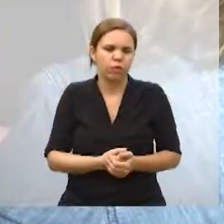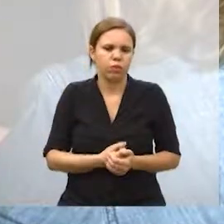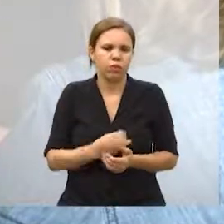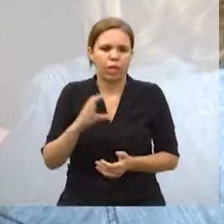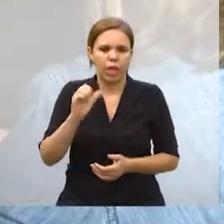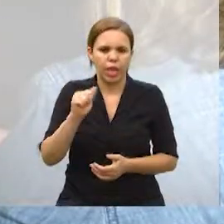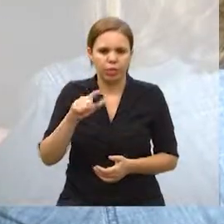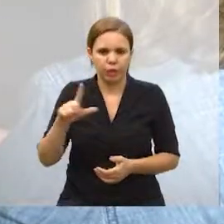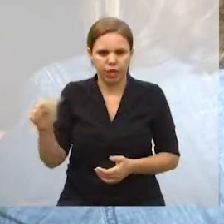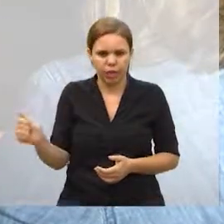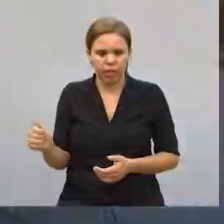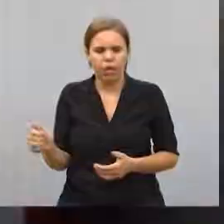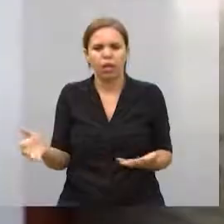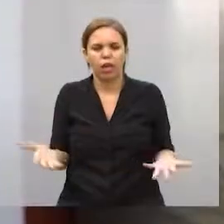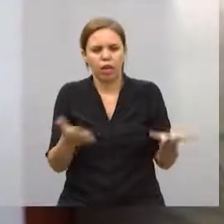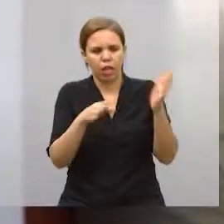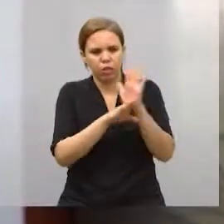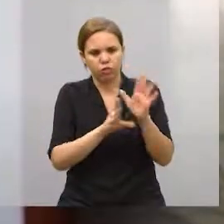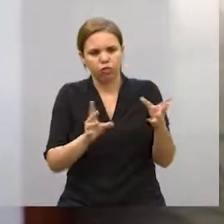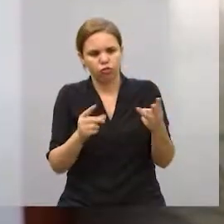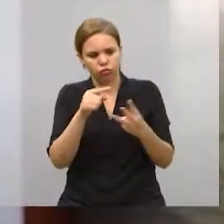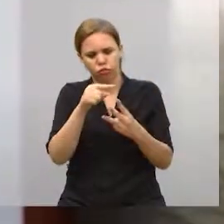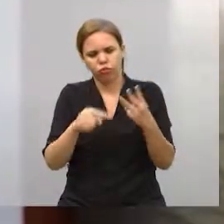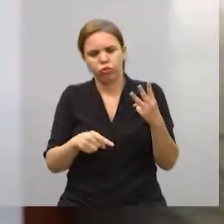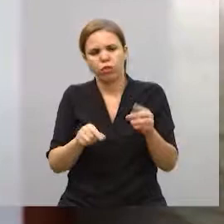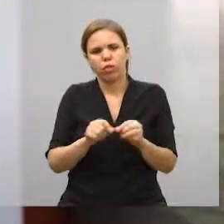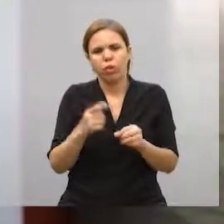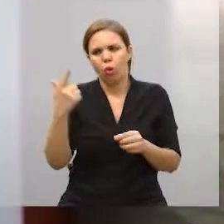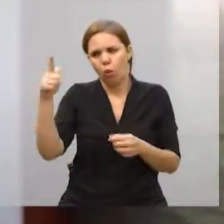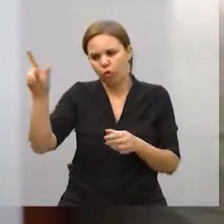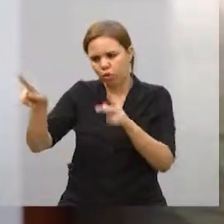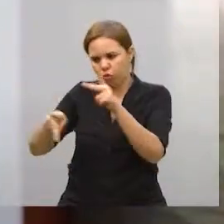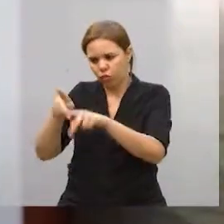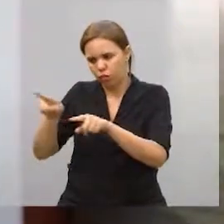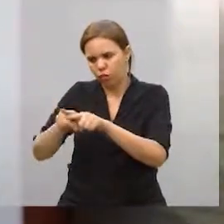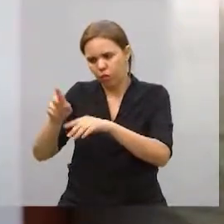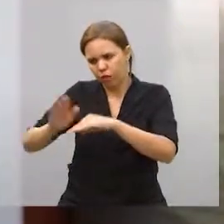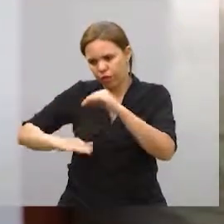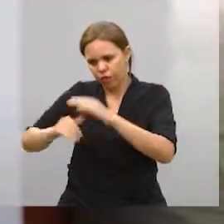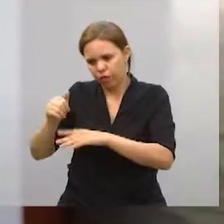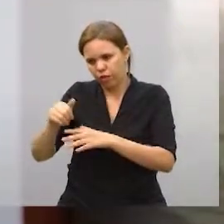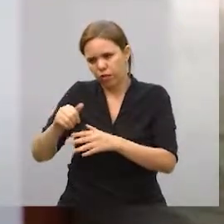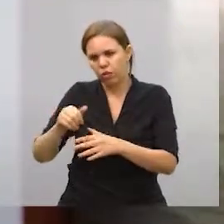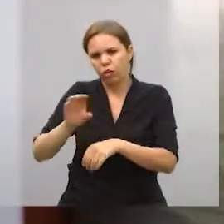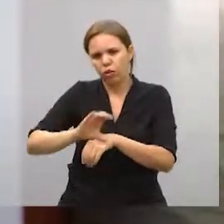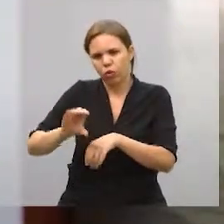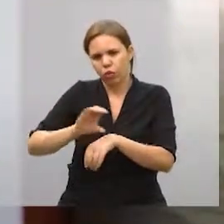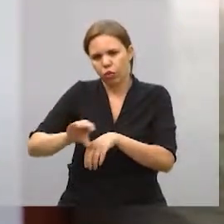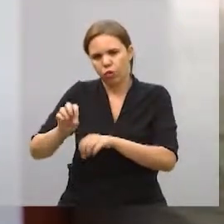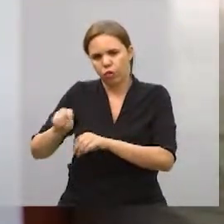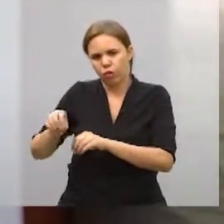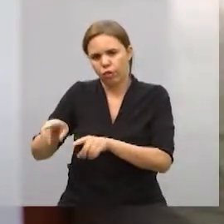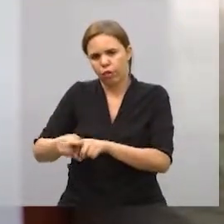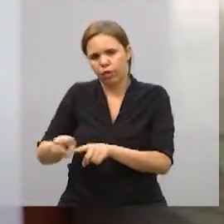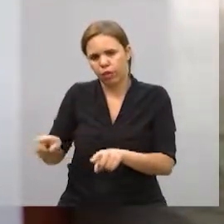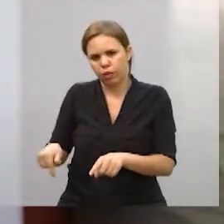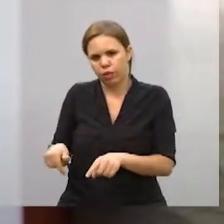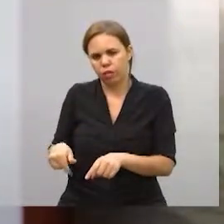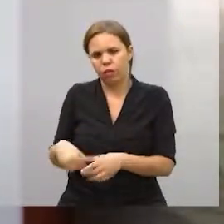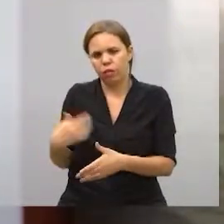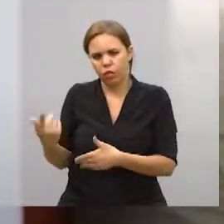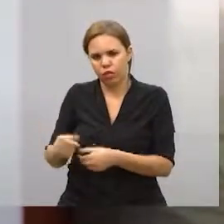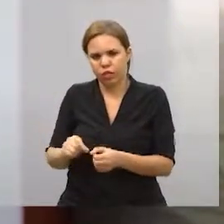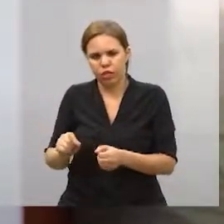psicóloga. Então a Camila veio contribuir. Como nós temos assim outras parceiras em outros cursos de